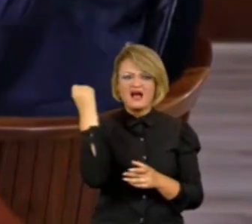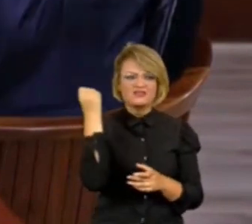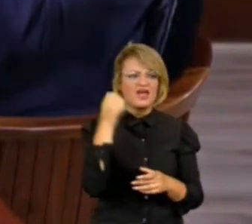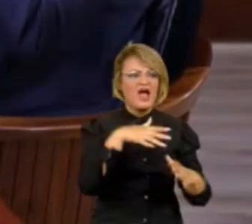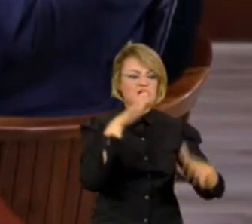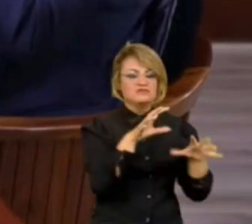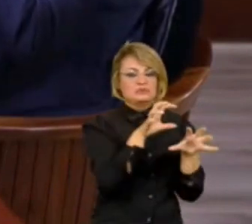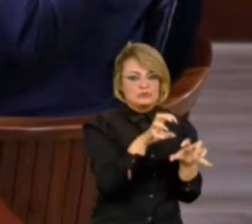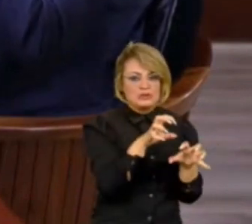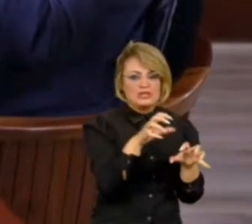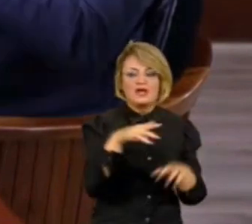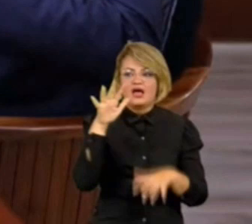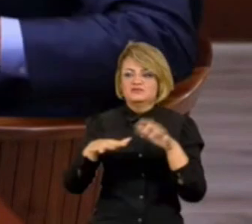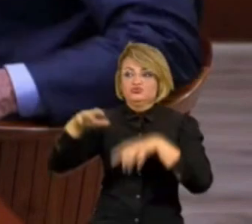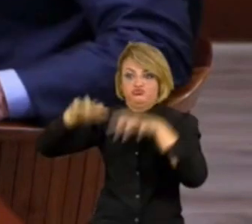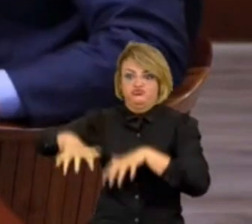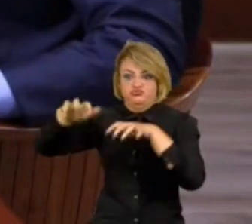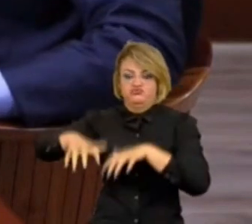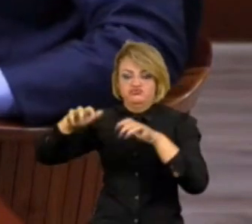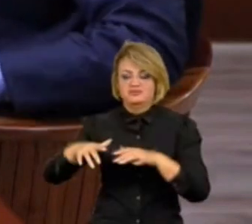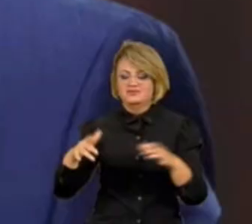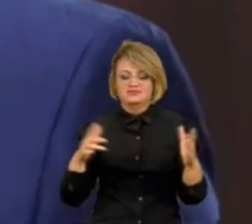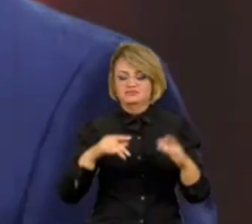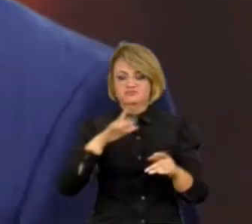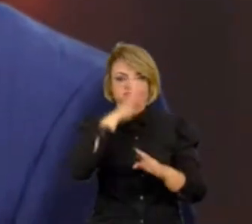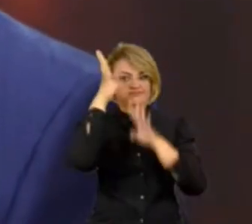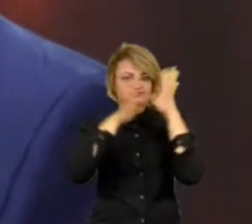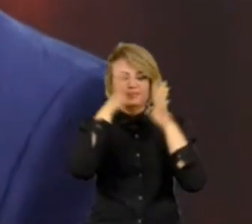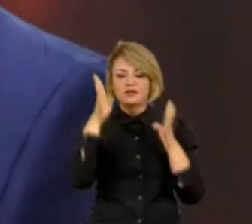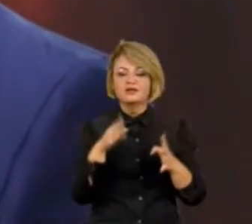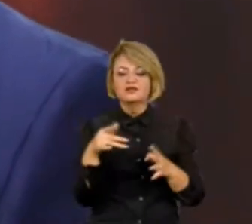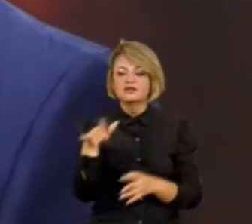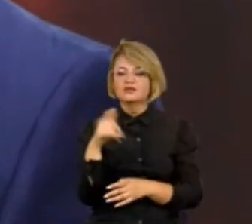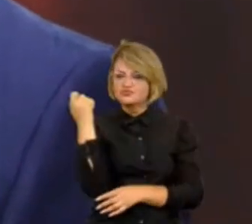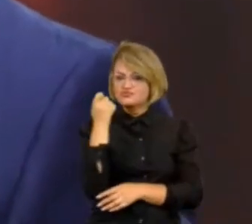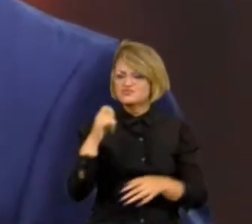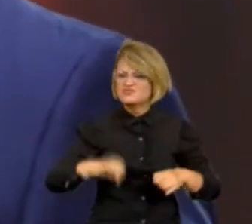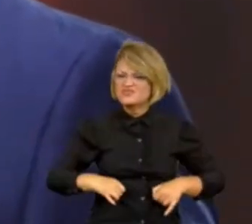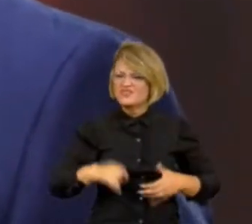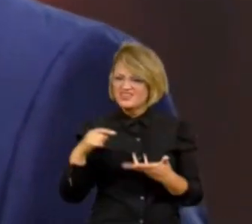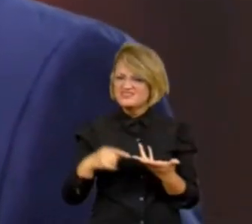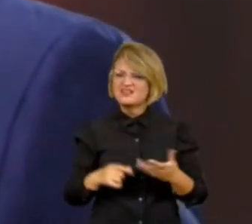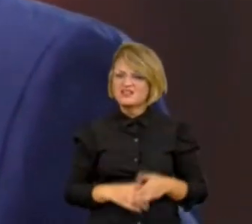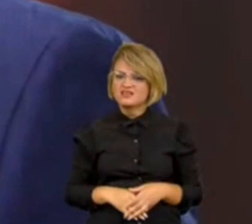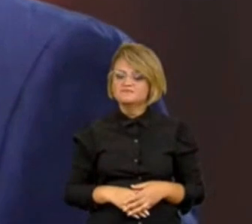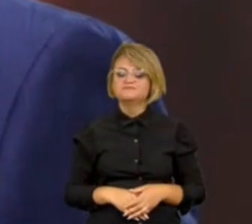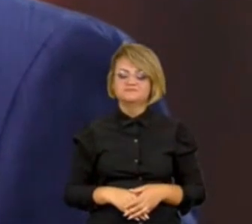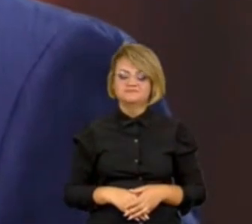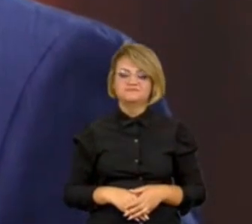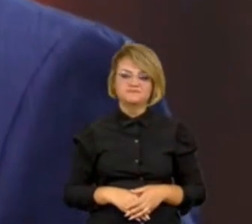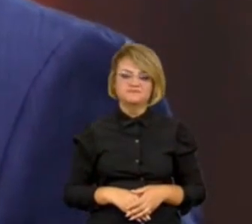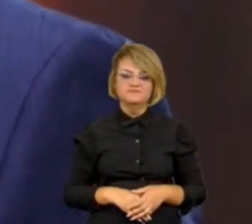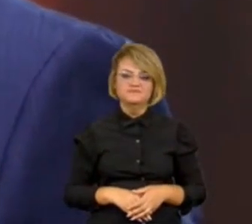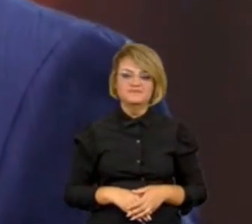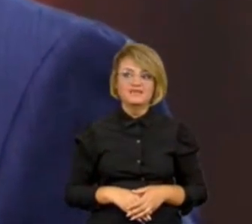Grande do Sul está vivendo isso o tempo todo, né? O que está acontecendo, na verdade, é um alerta para que a humanidade